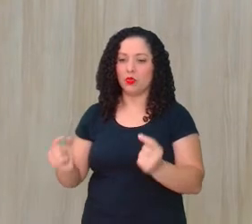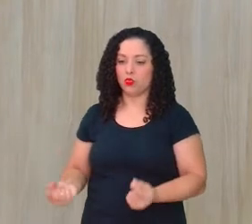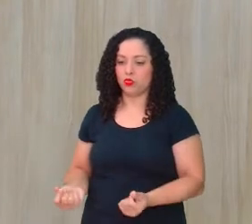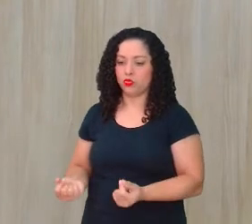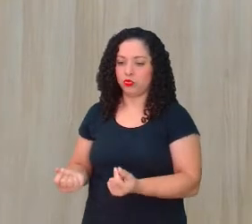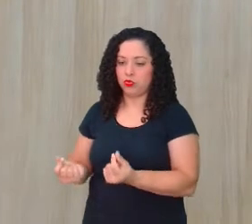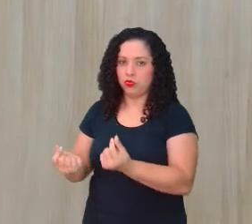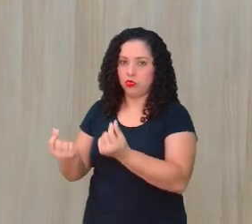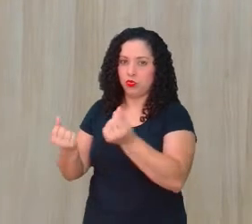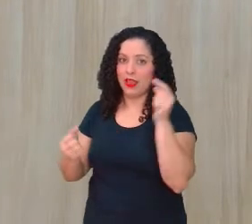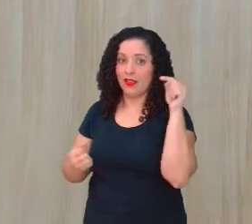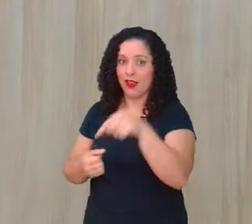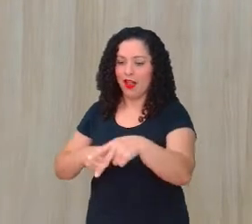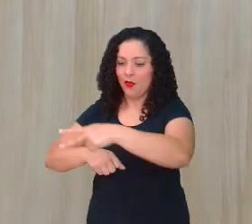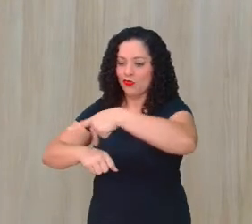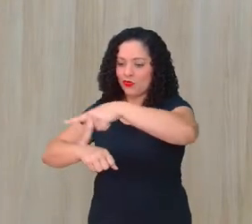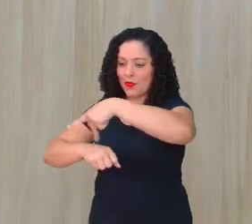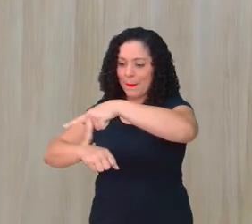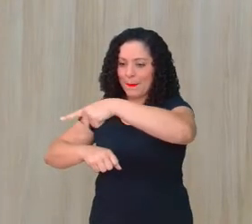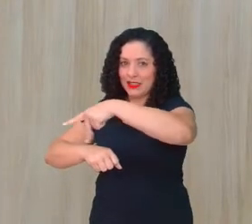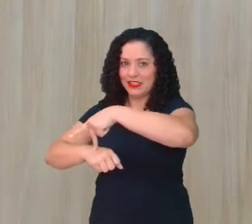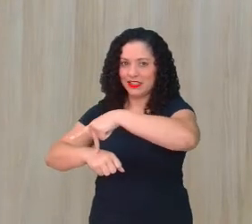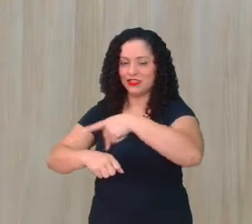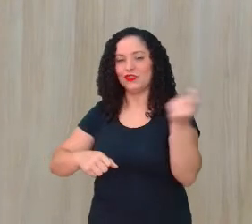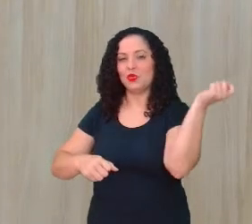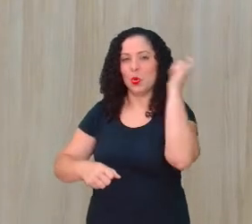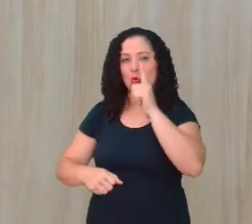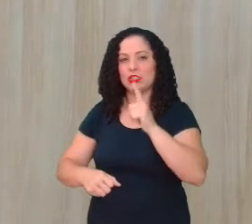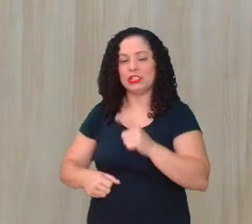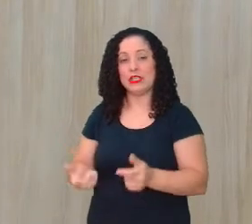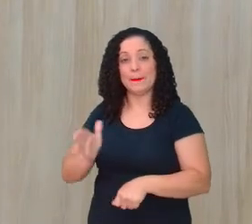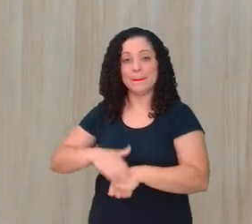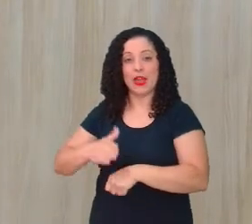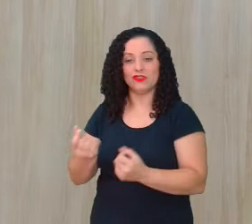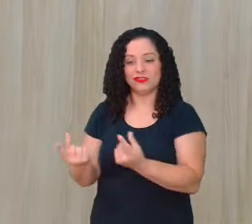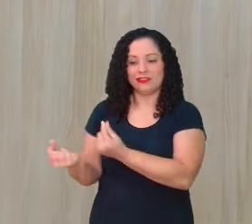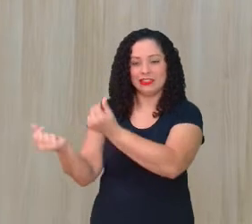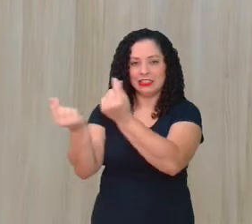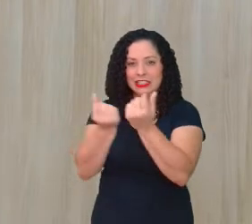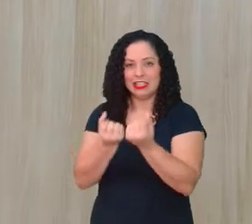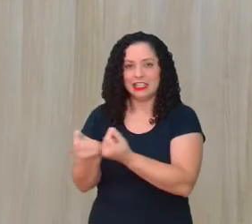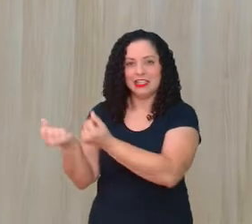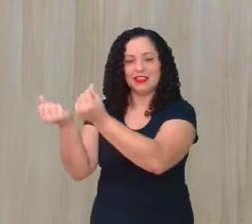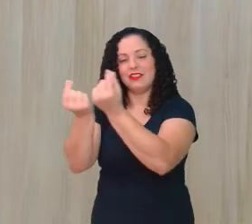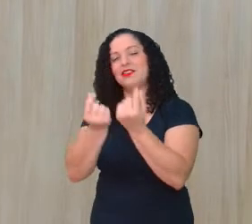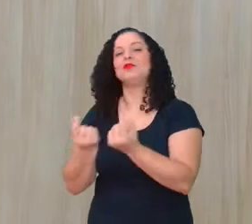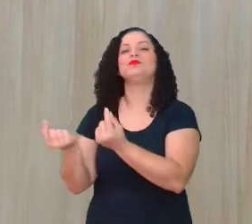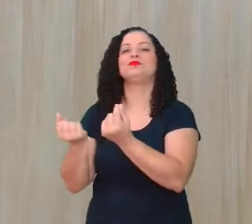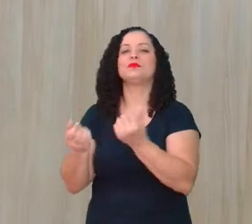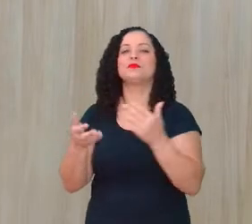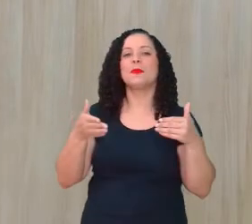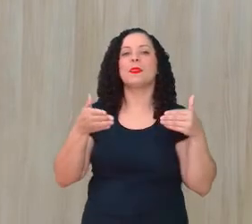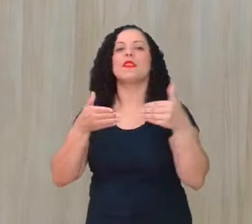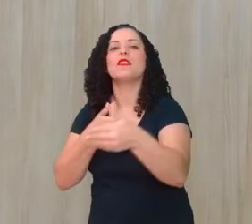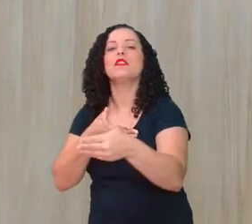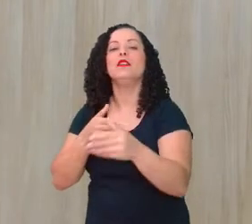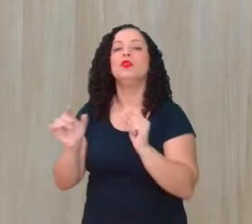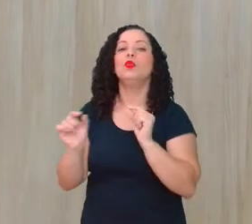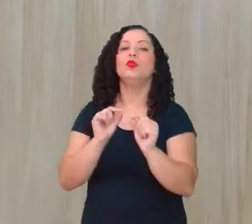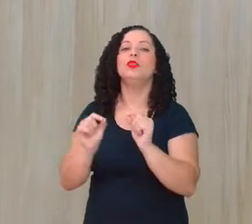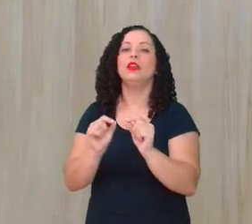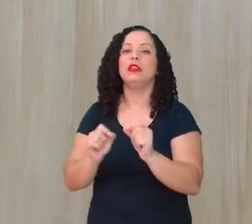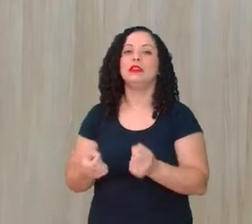aqueles países se tornaram, né, conseguiram acumular mais capital, que foi investido mais na frente nos processos